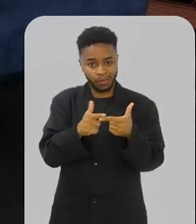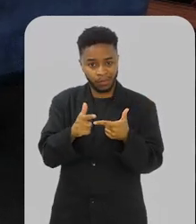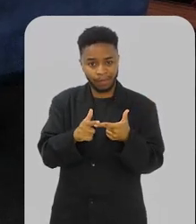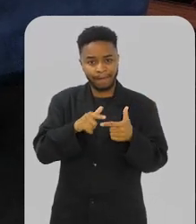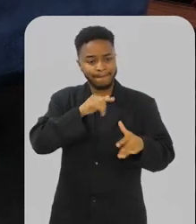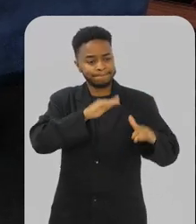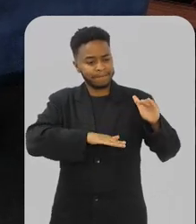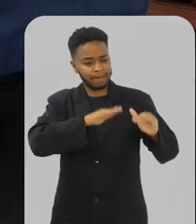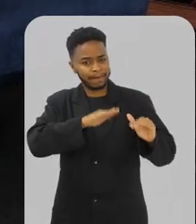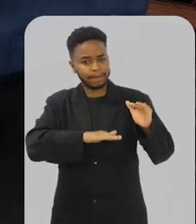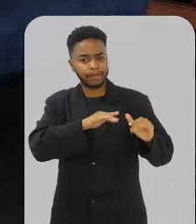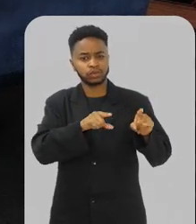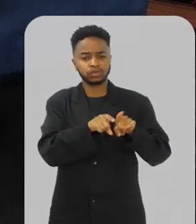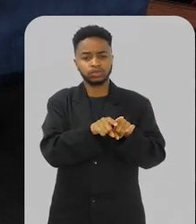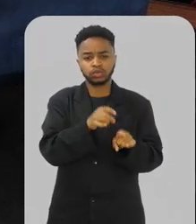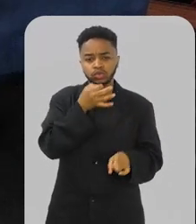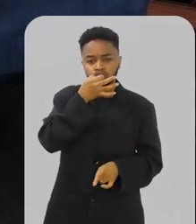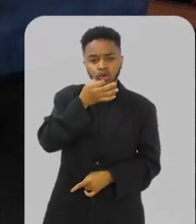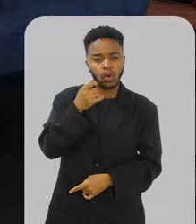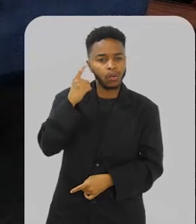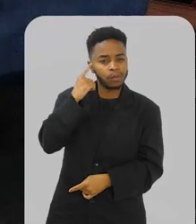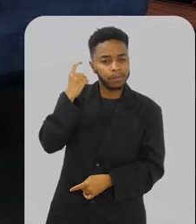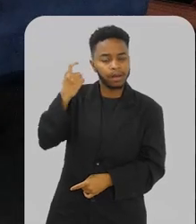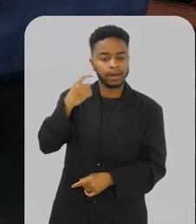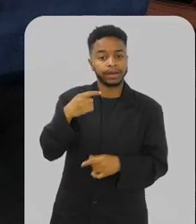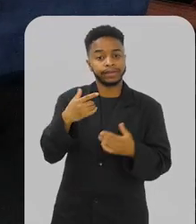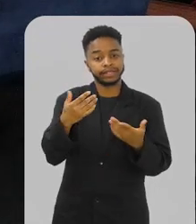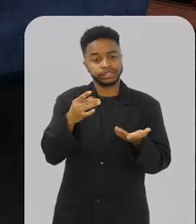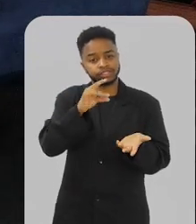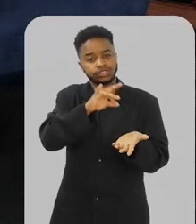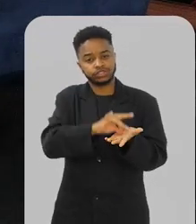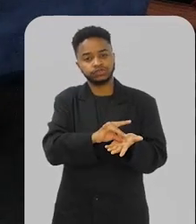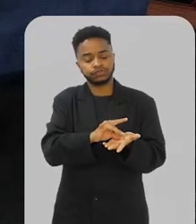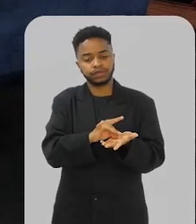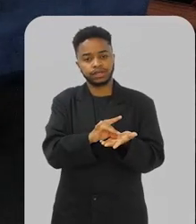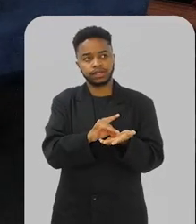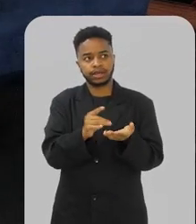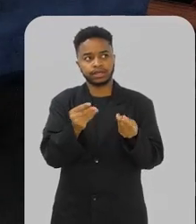problema de toque, de altura, de horário, tem sido